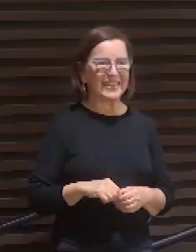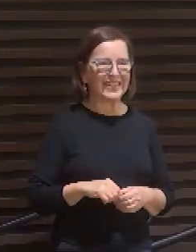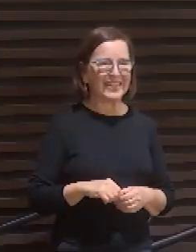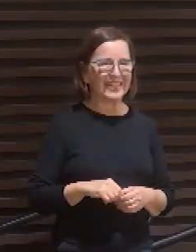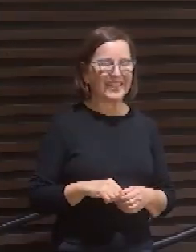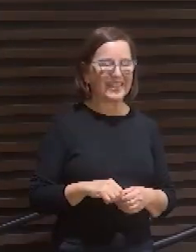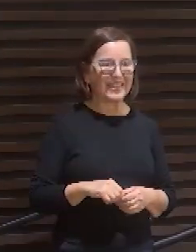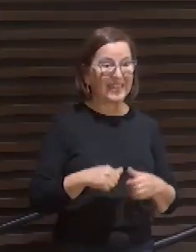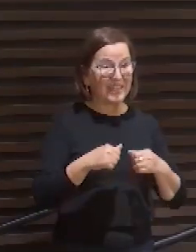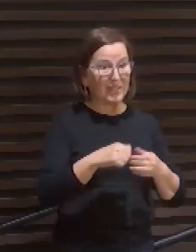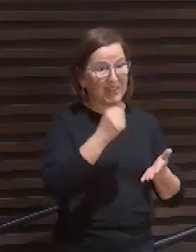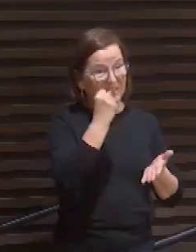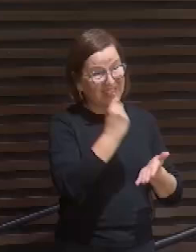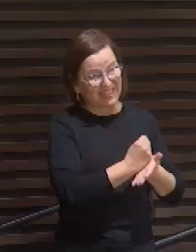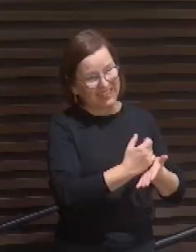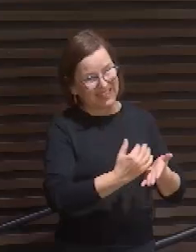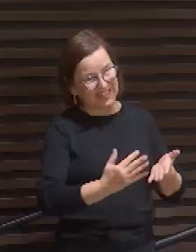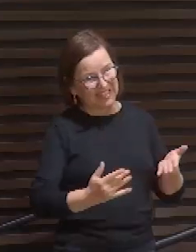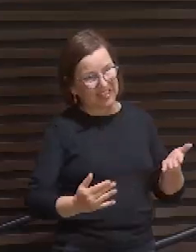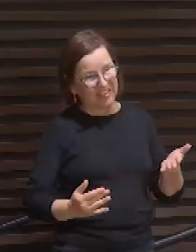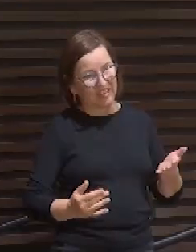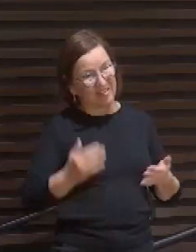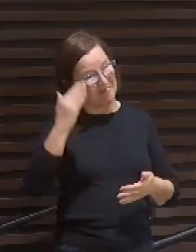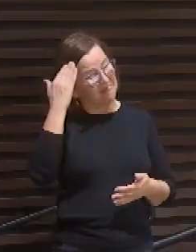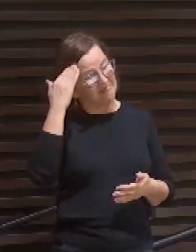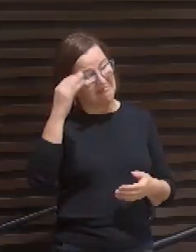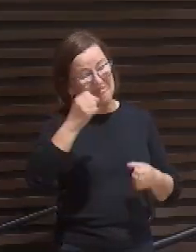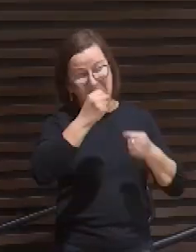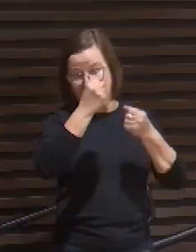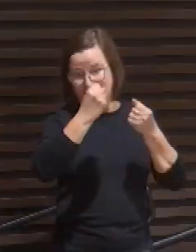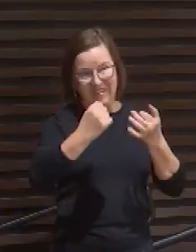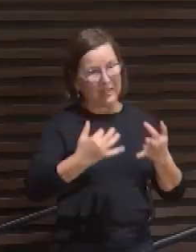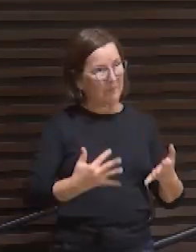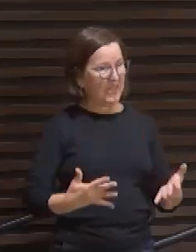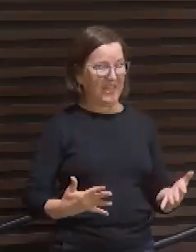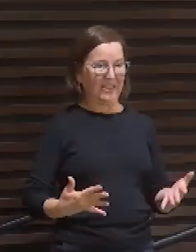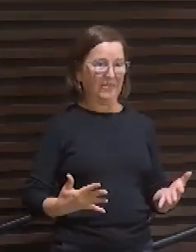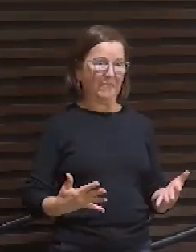um sangue que eu não sei explicar.